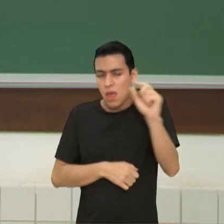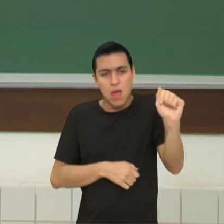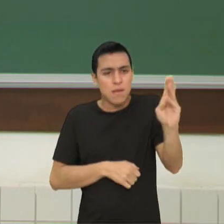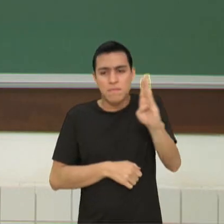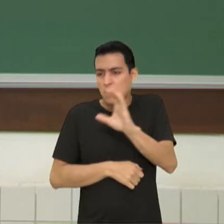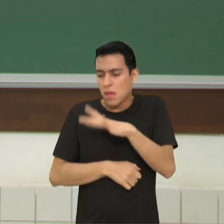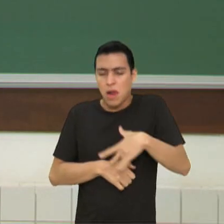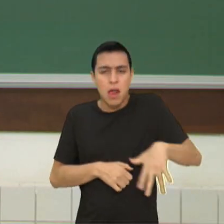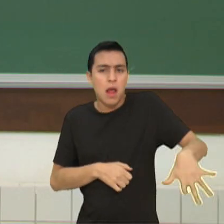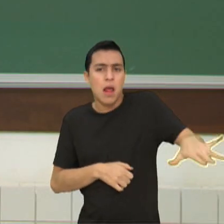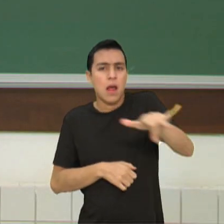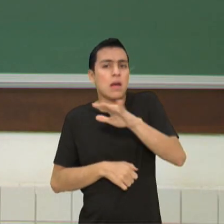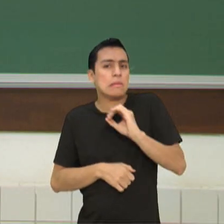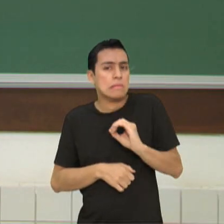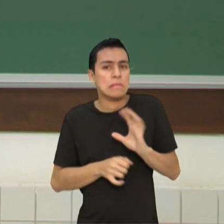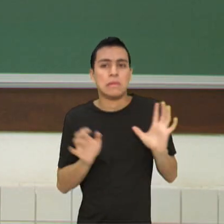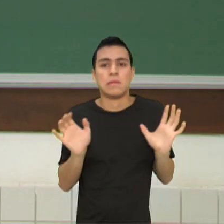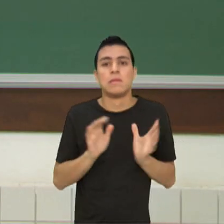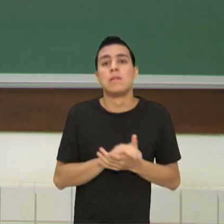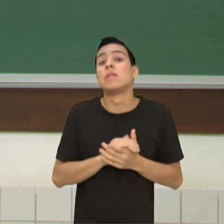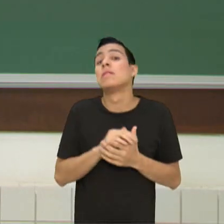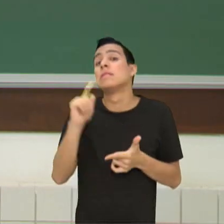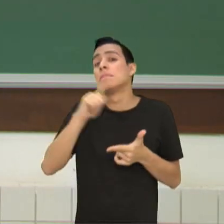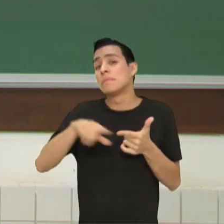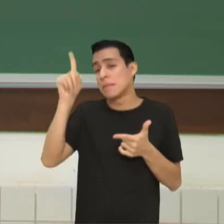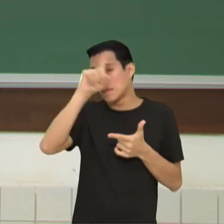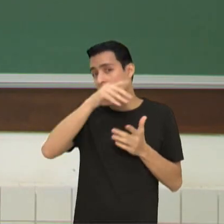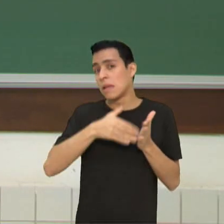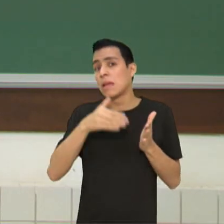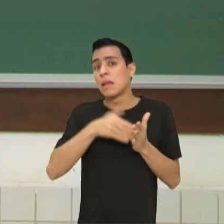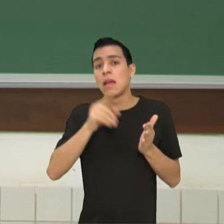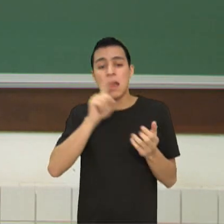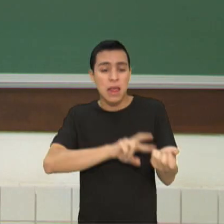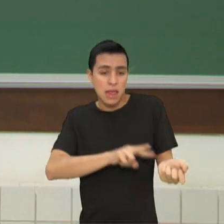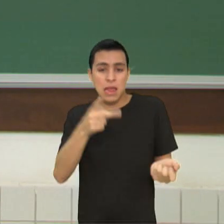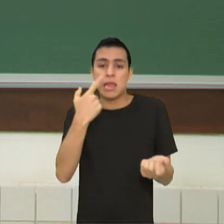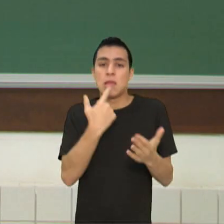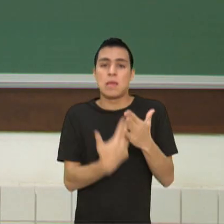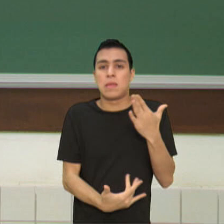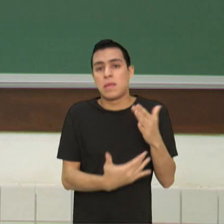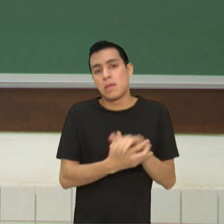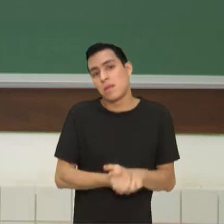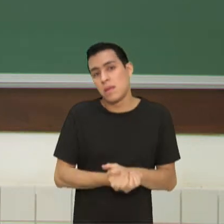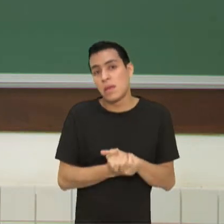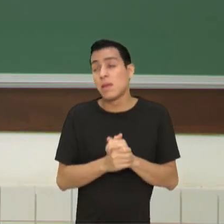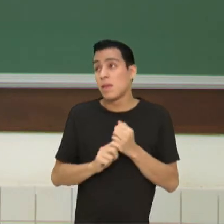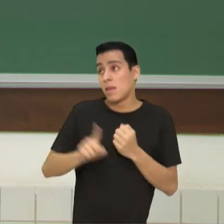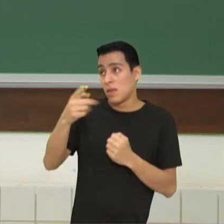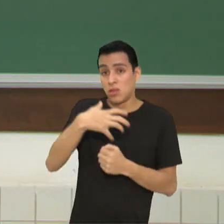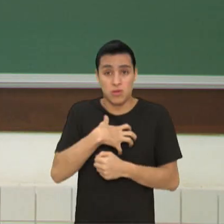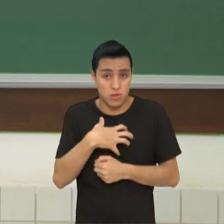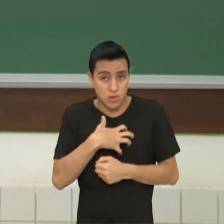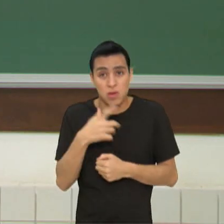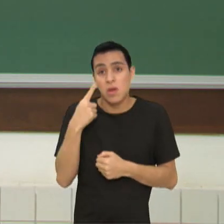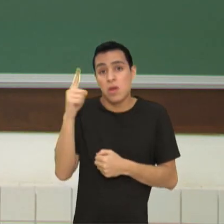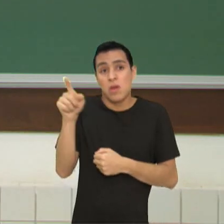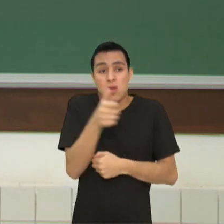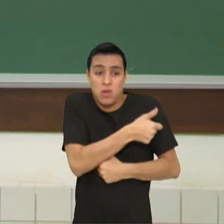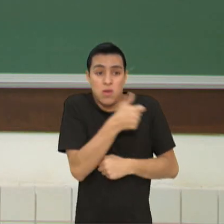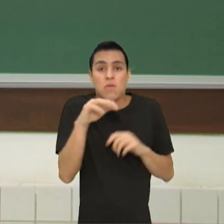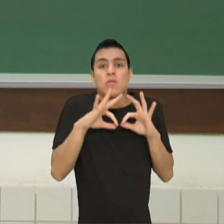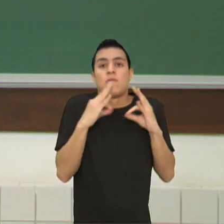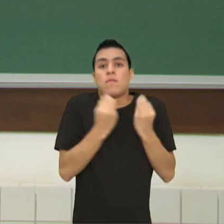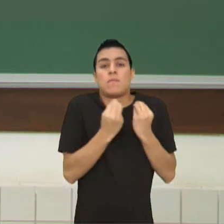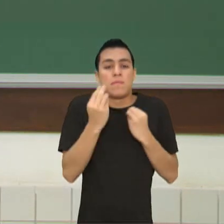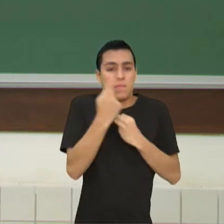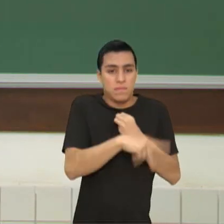chamado imunoglobulina anti-D. Medicamento que é dado a gestantes que têm sangue RH